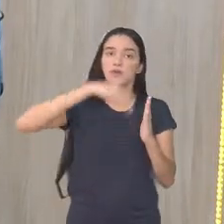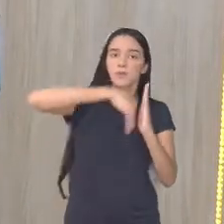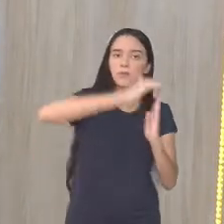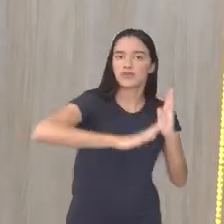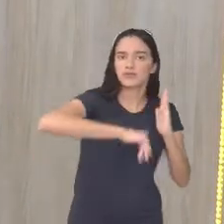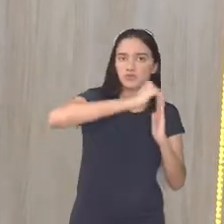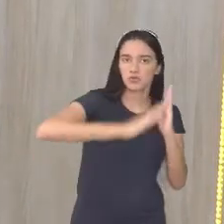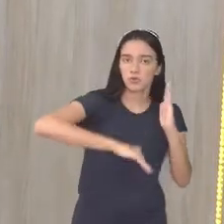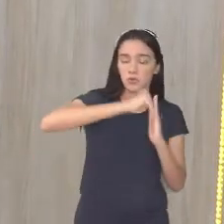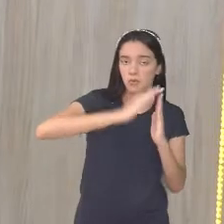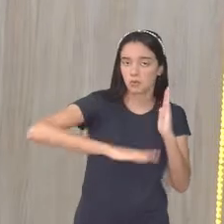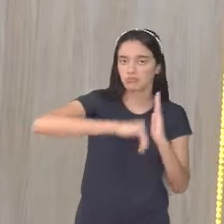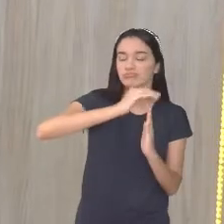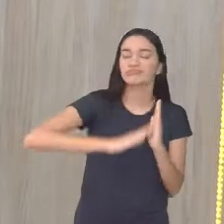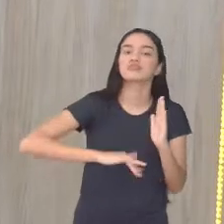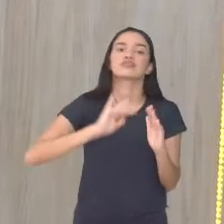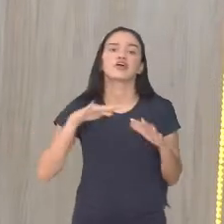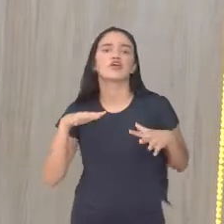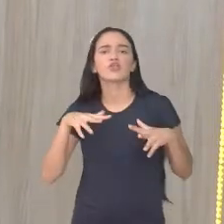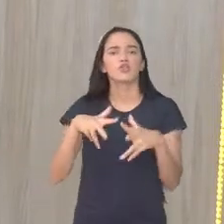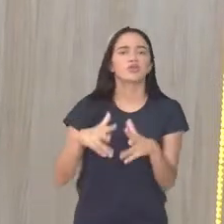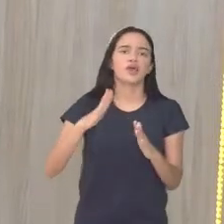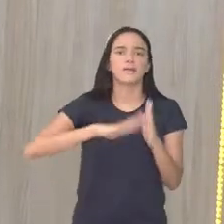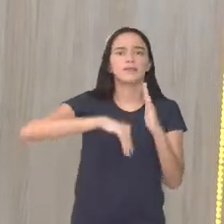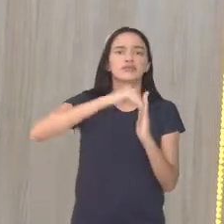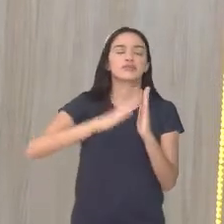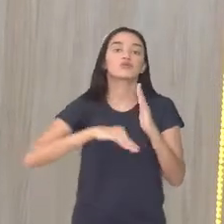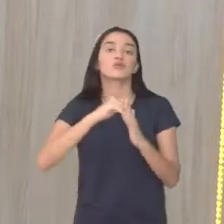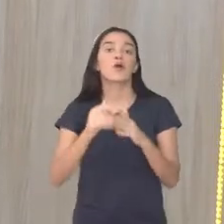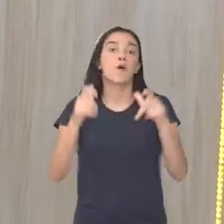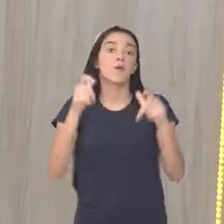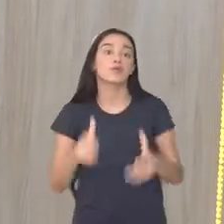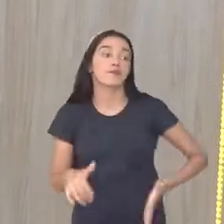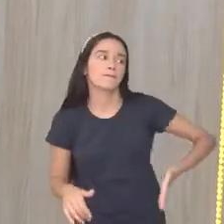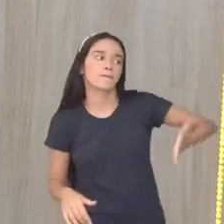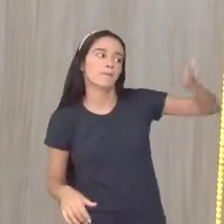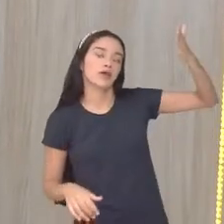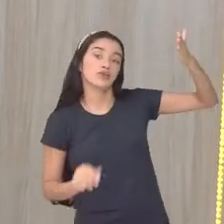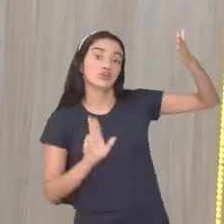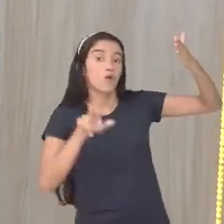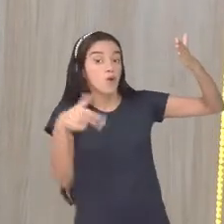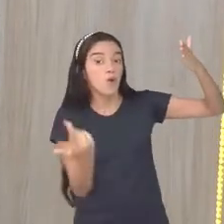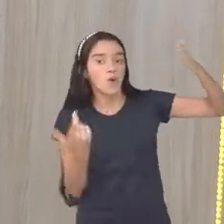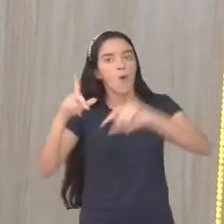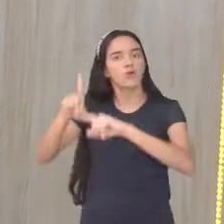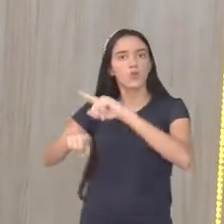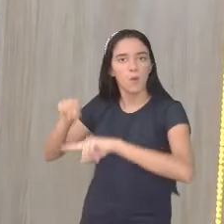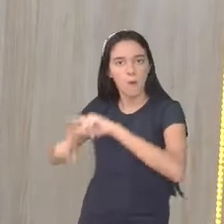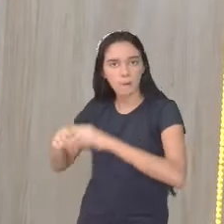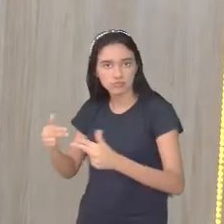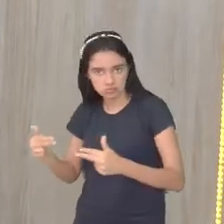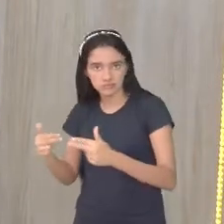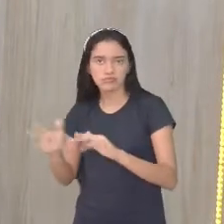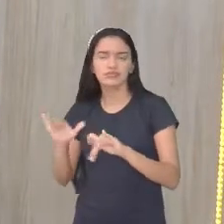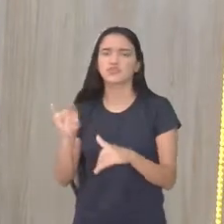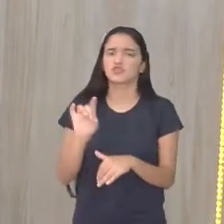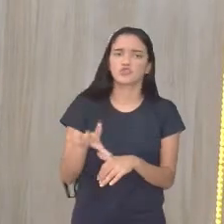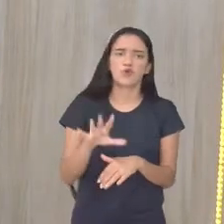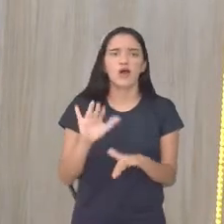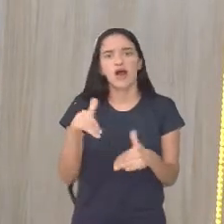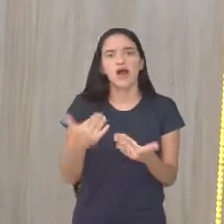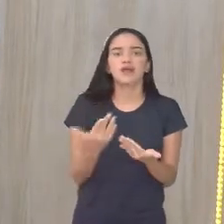retratados, né? Às vezes em tamanho natural mesmo, às vezes aumentada para dar mais imponência, geralmente os